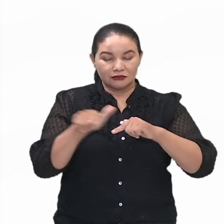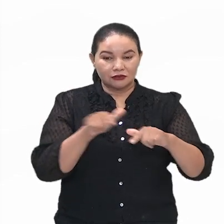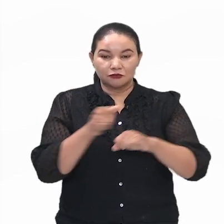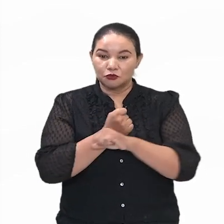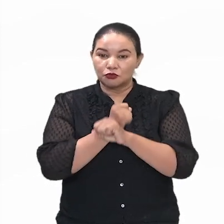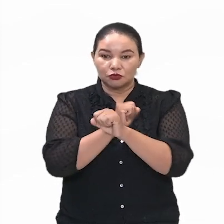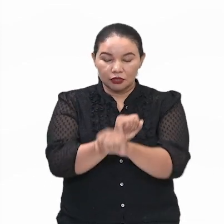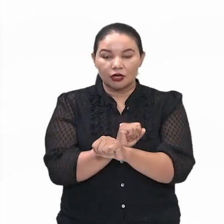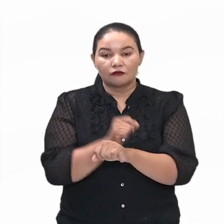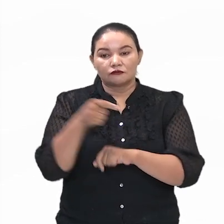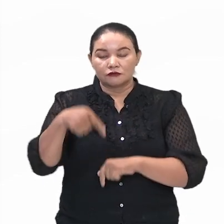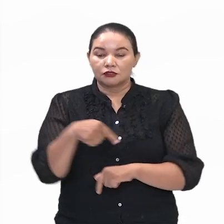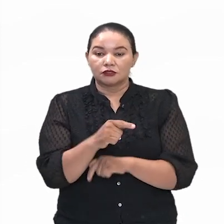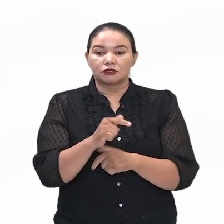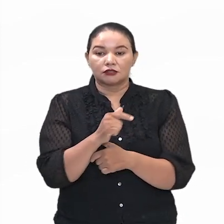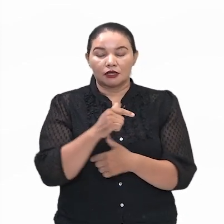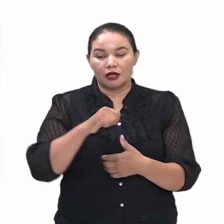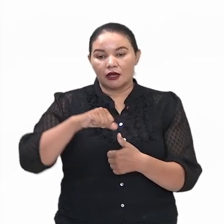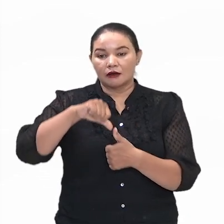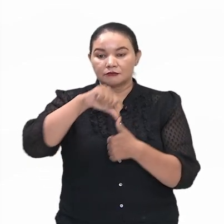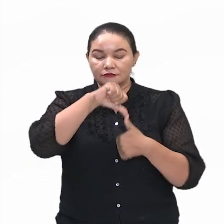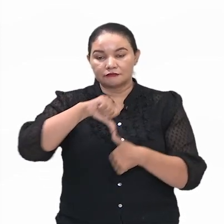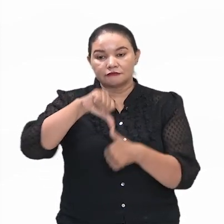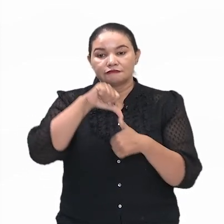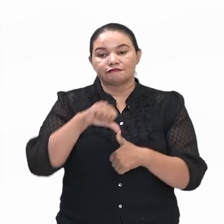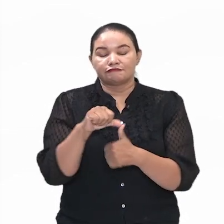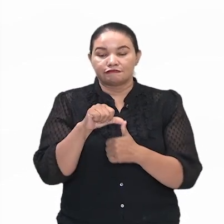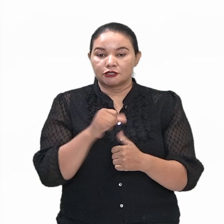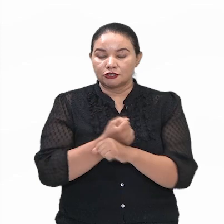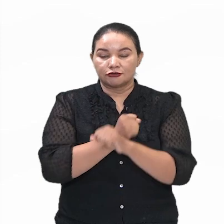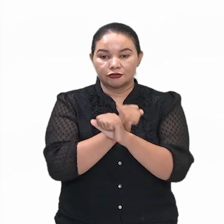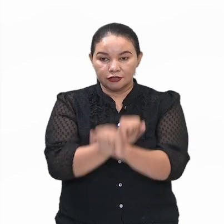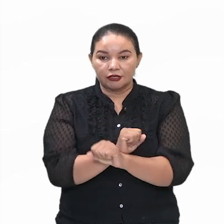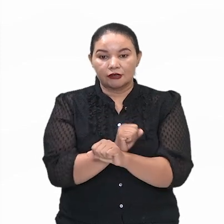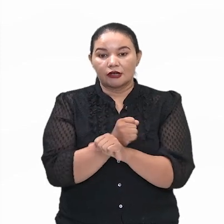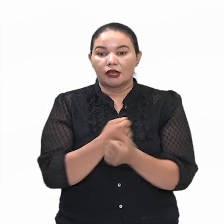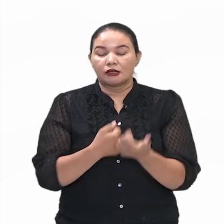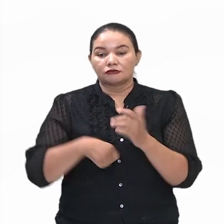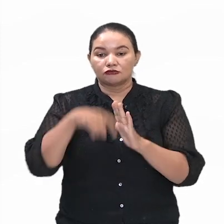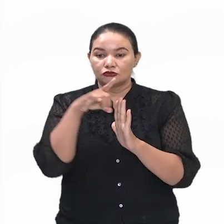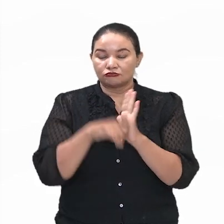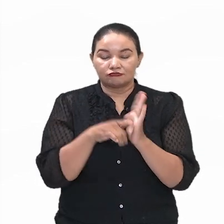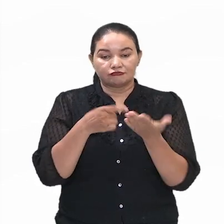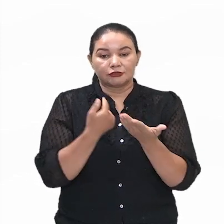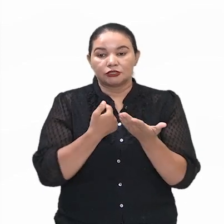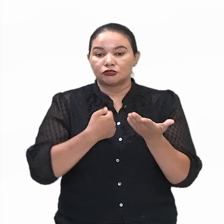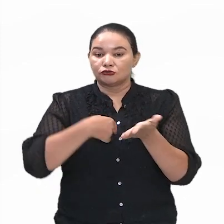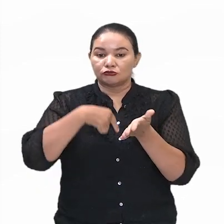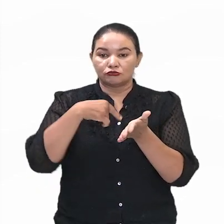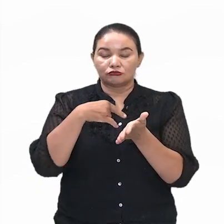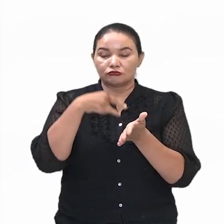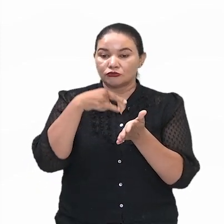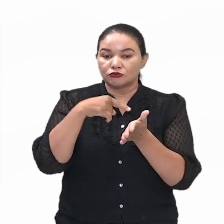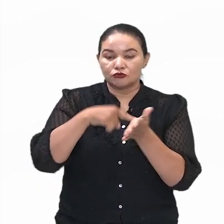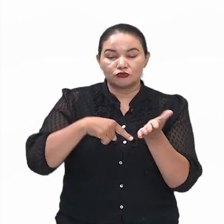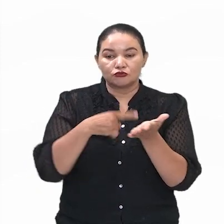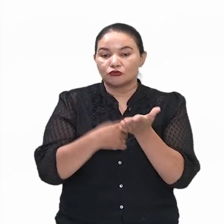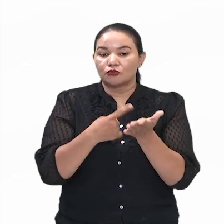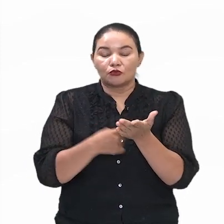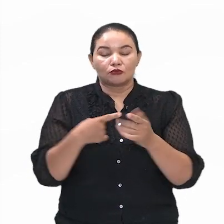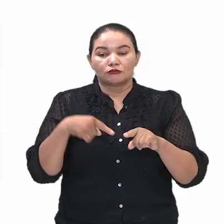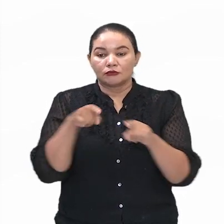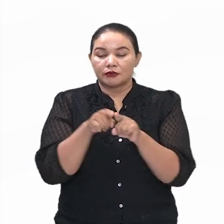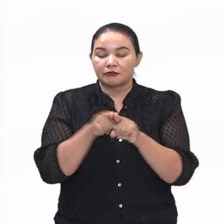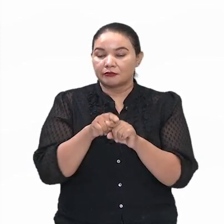território americano na condição de escravizado e aqui perderam todos os seus títulos que possuíam dentro lá da